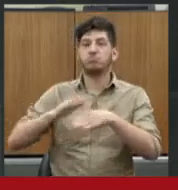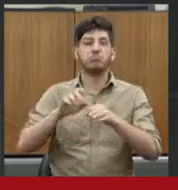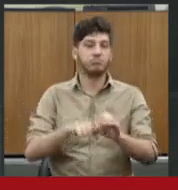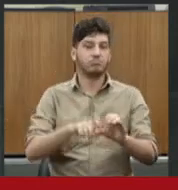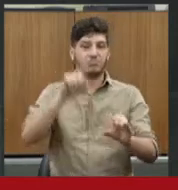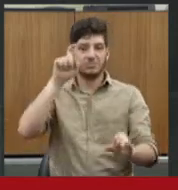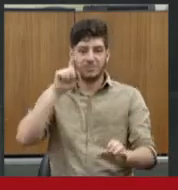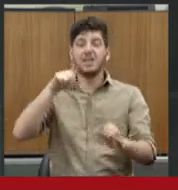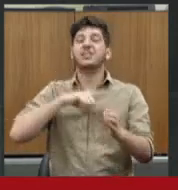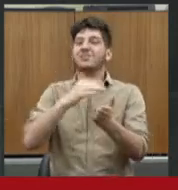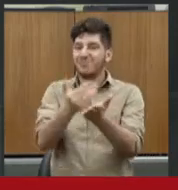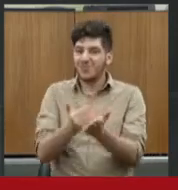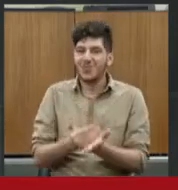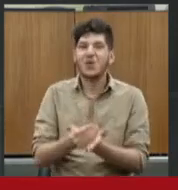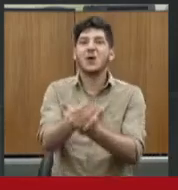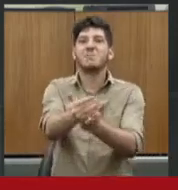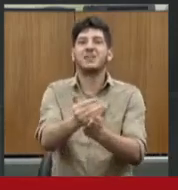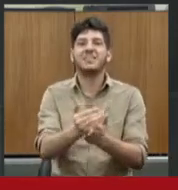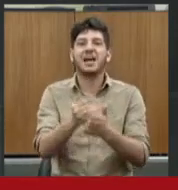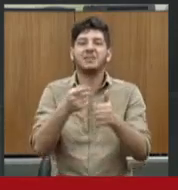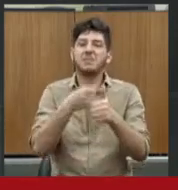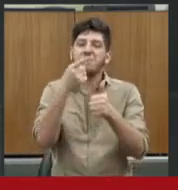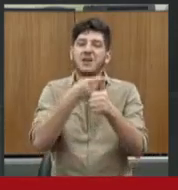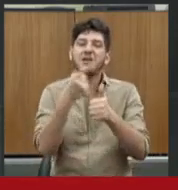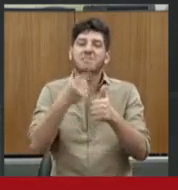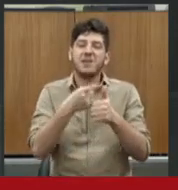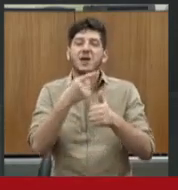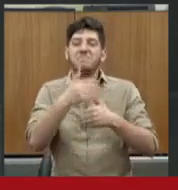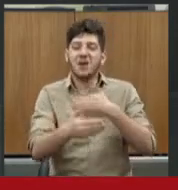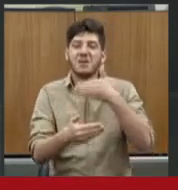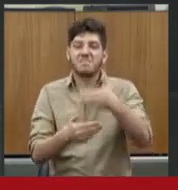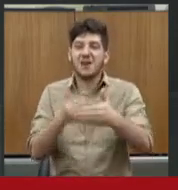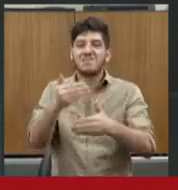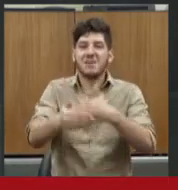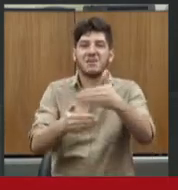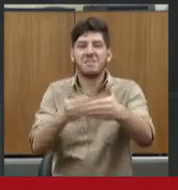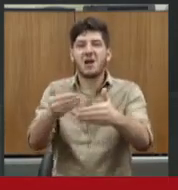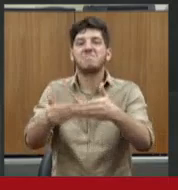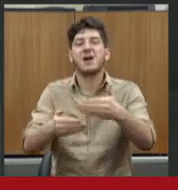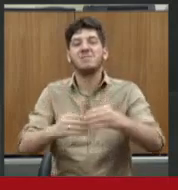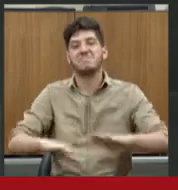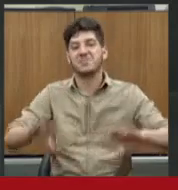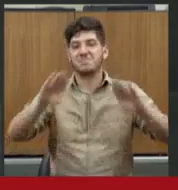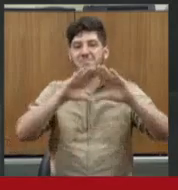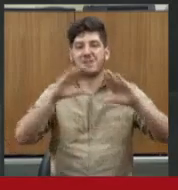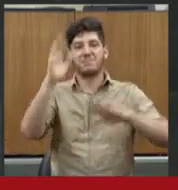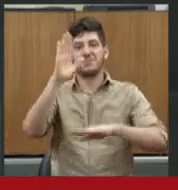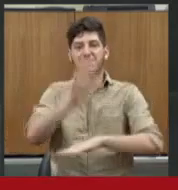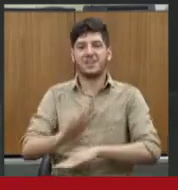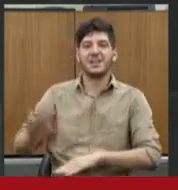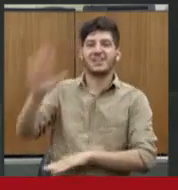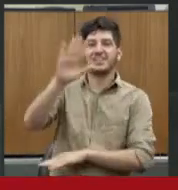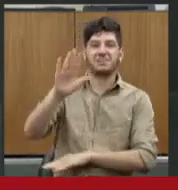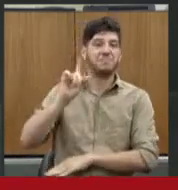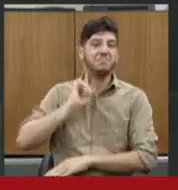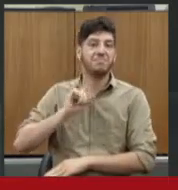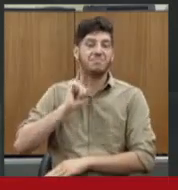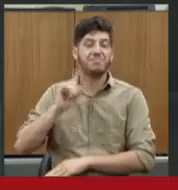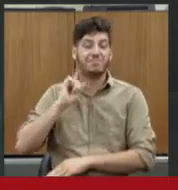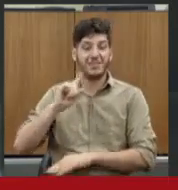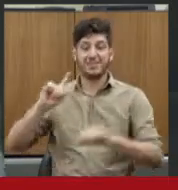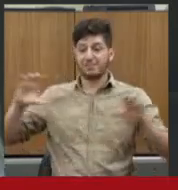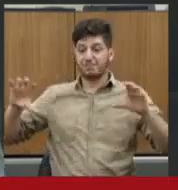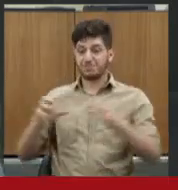Estava lançado o embrião do que viria a ser o parlamento brasileiro. Minas era a província que contava com o